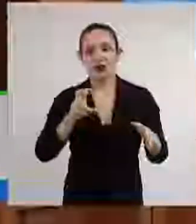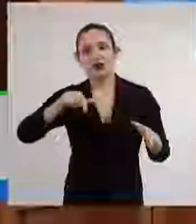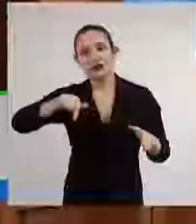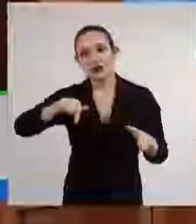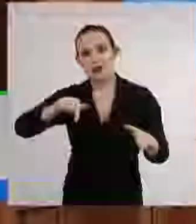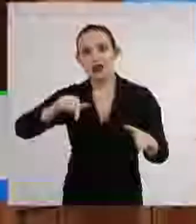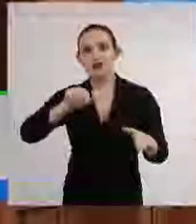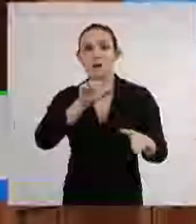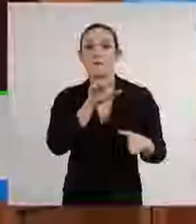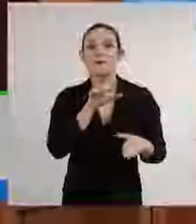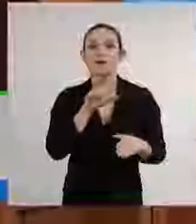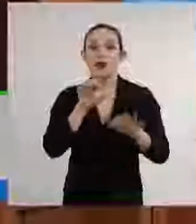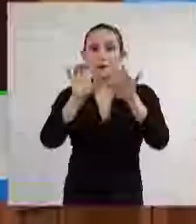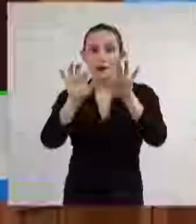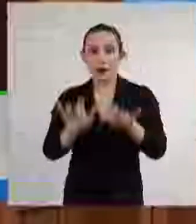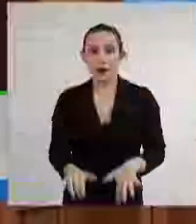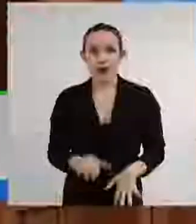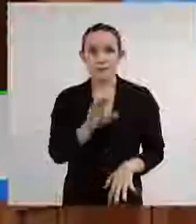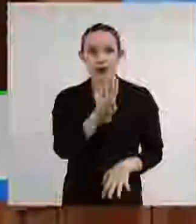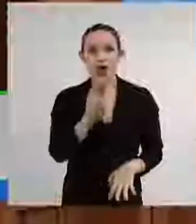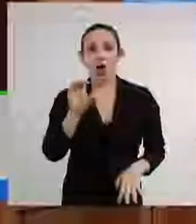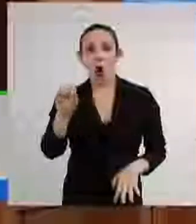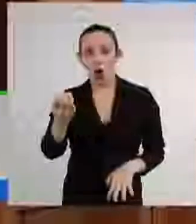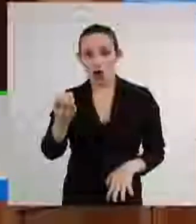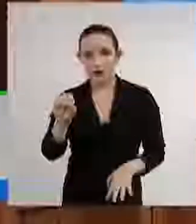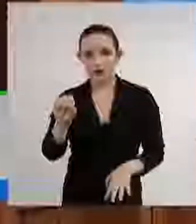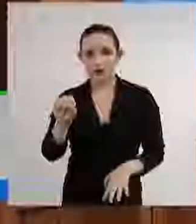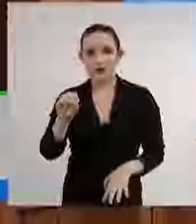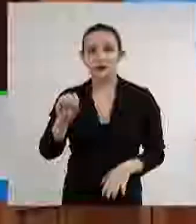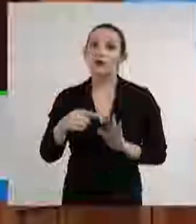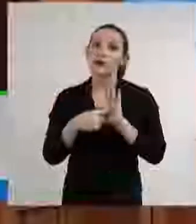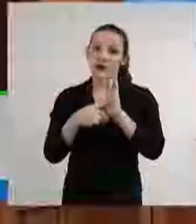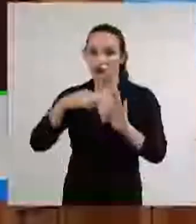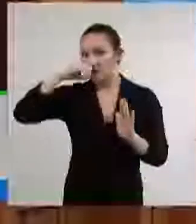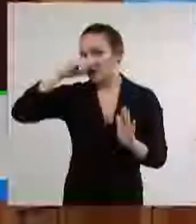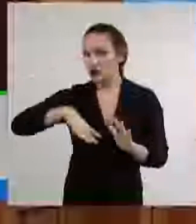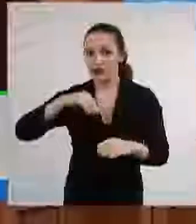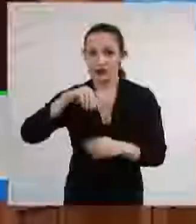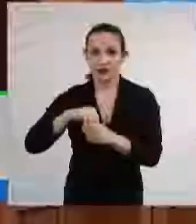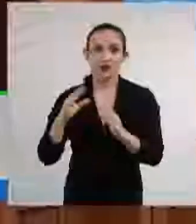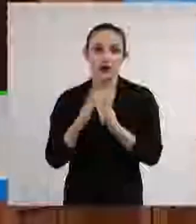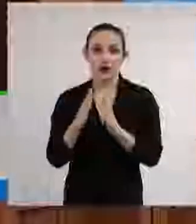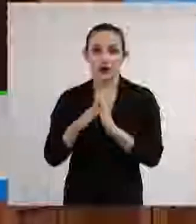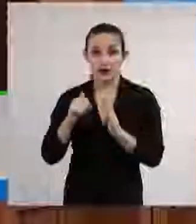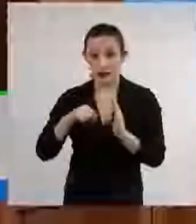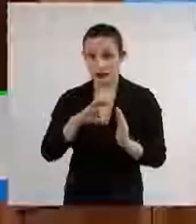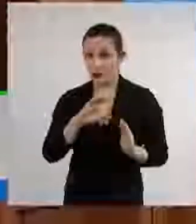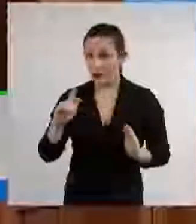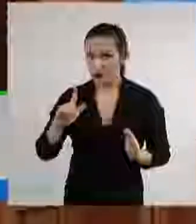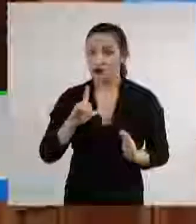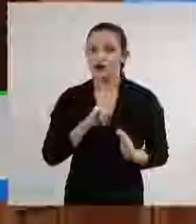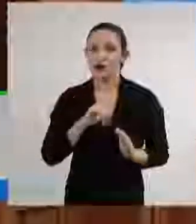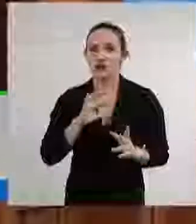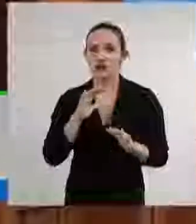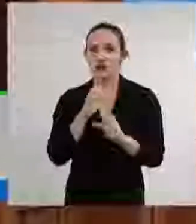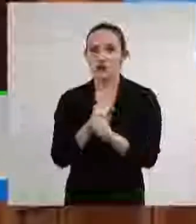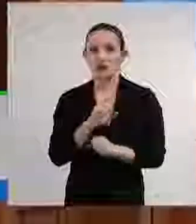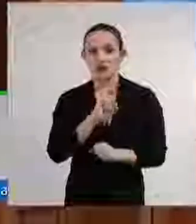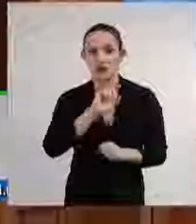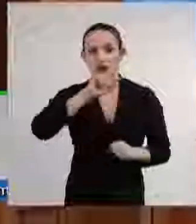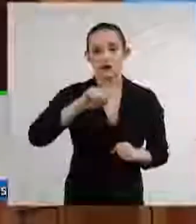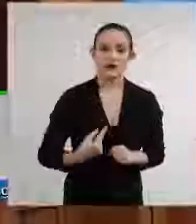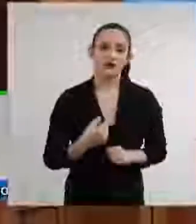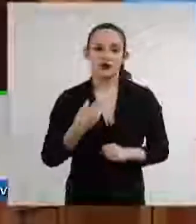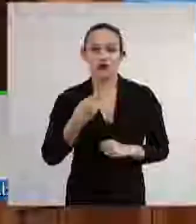15.457 boletins de ocorrência de violência doméstica em Mato Grosso do Sul, sendo que em Campo Grande foram